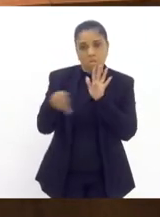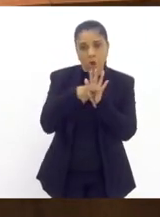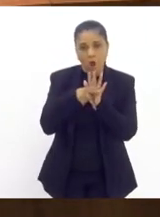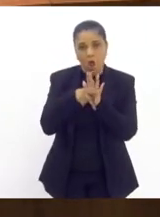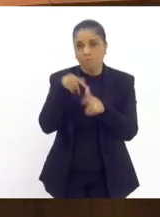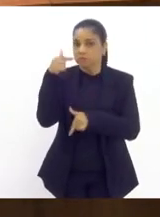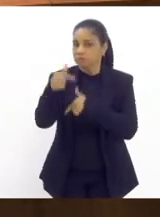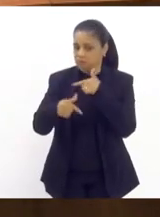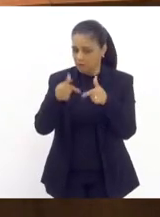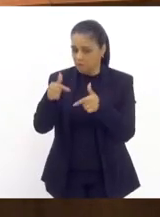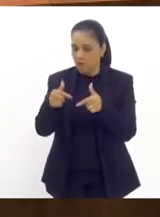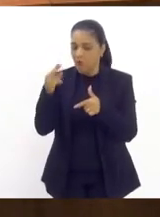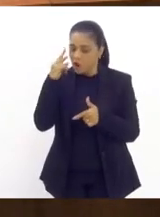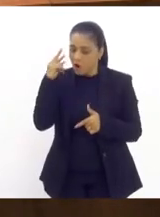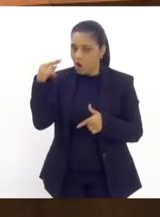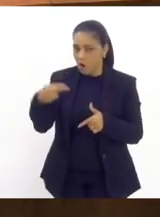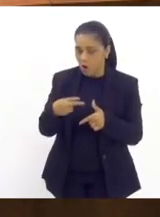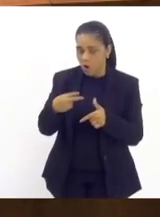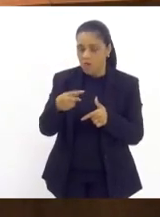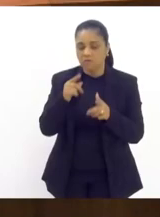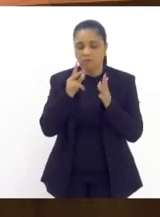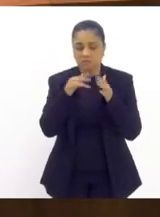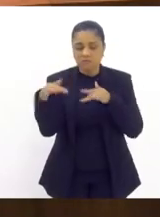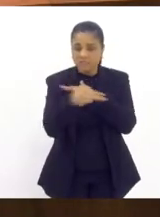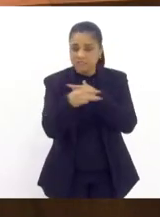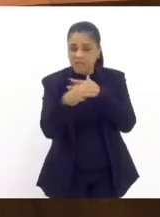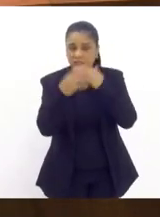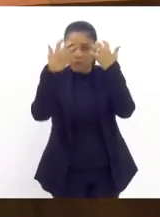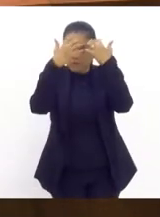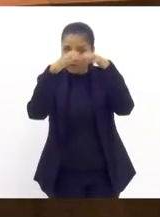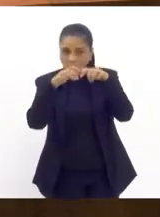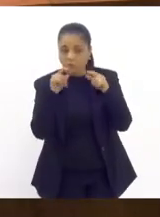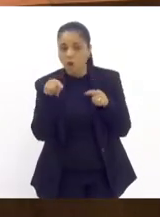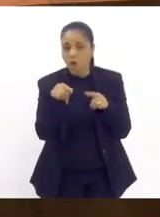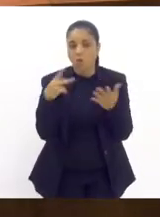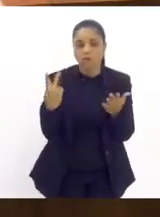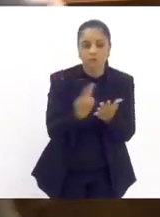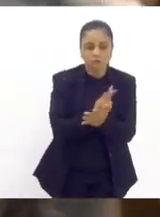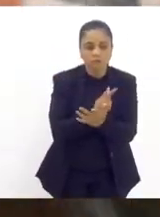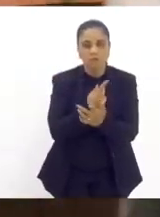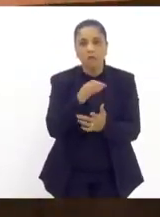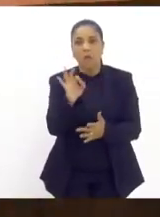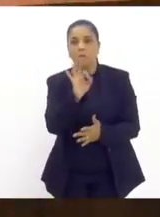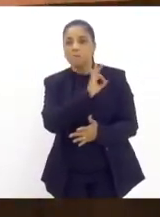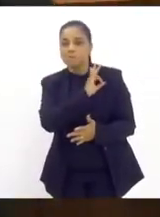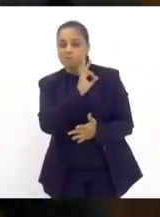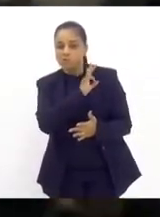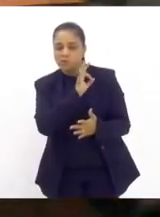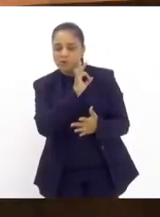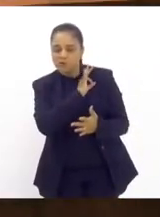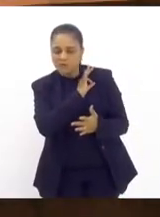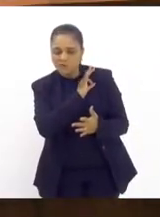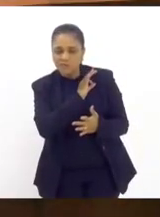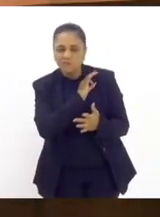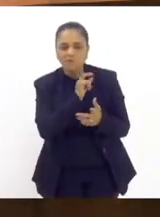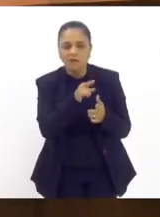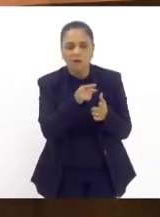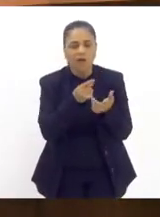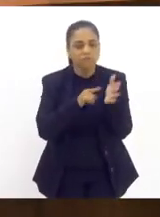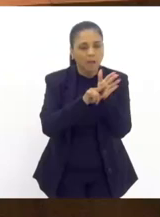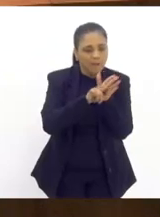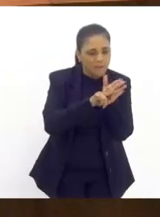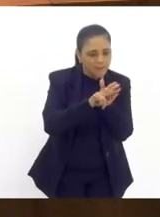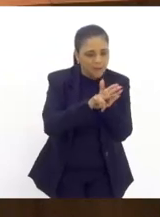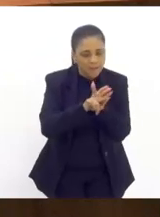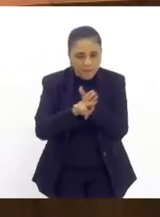olhem bem o que tá acontecendo na cidade de Petrópolis olha as operações policiais que estão acontecendo na cidade de Petrópolis e olha bem quem vai para